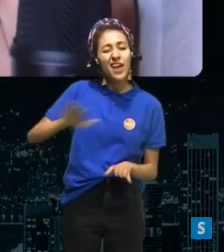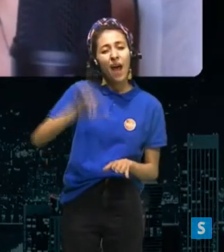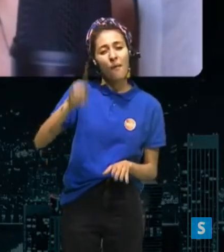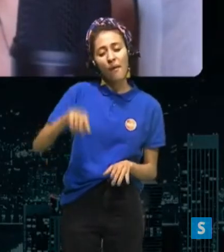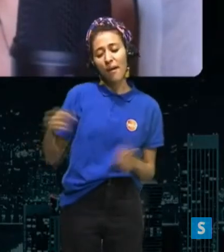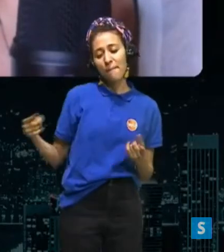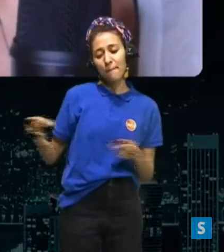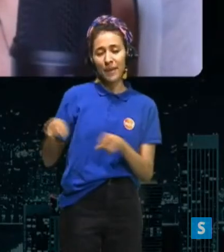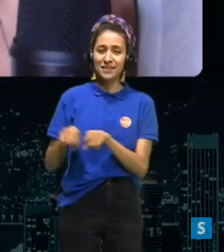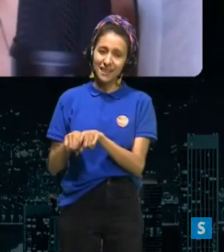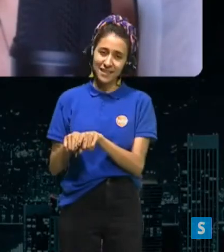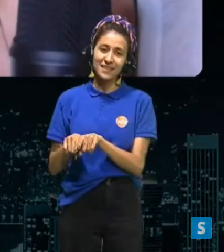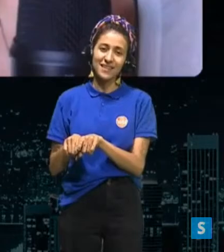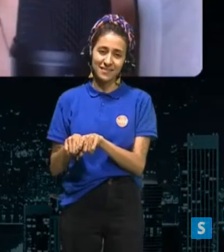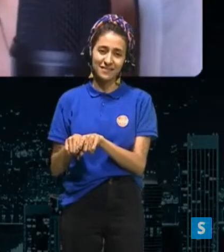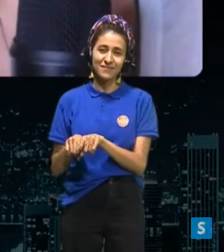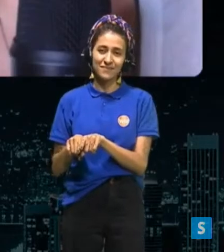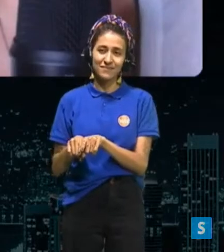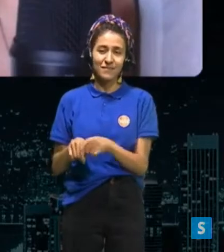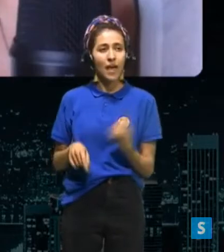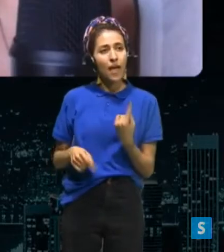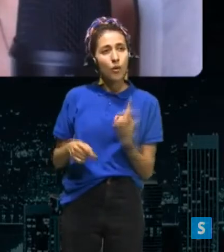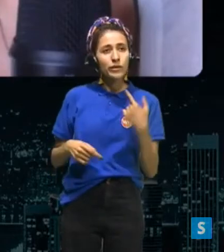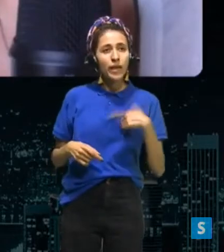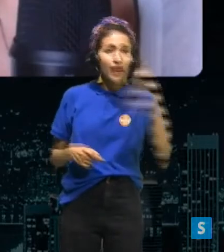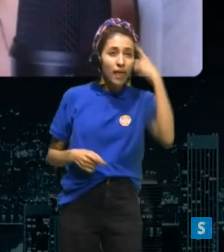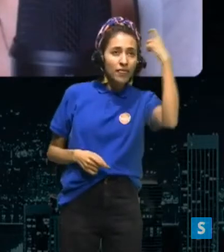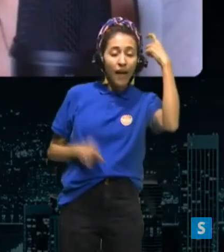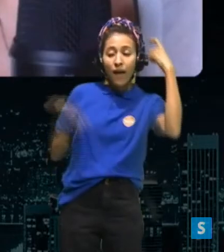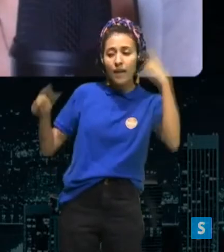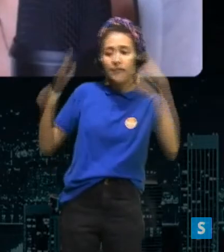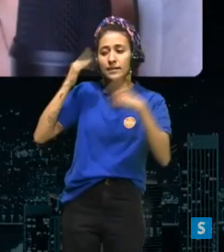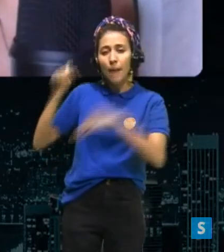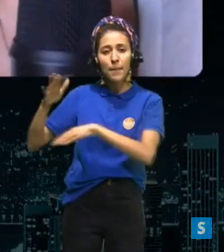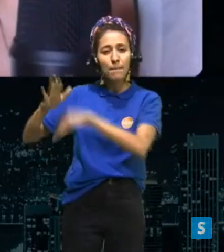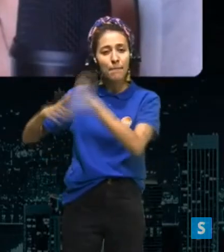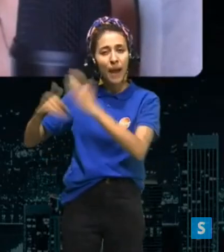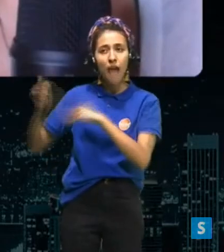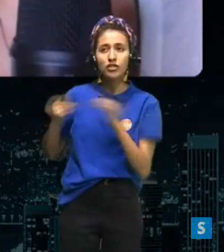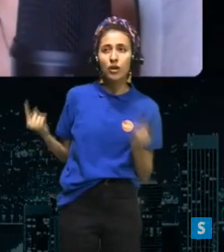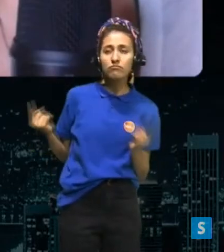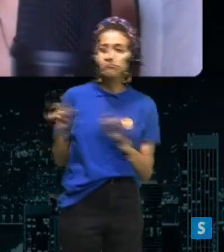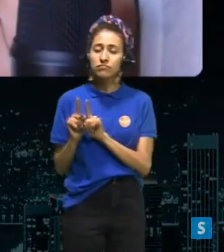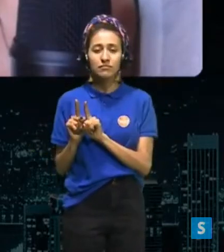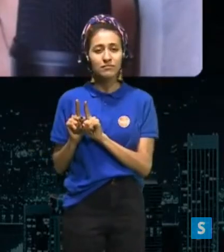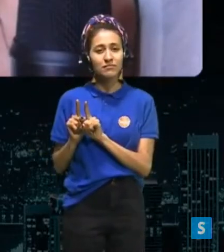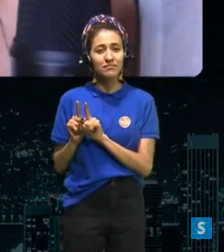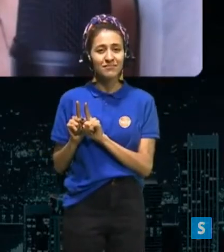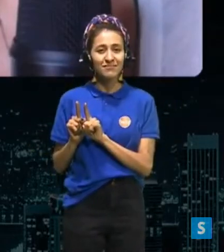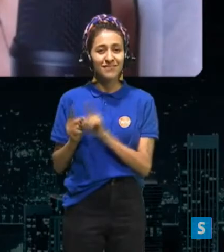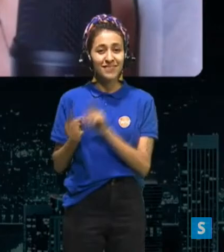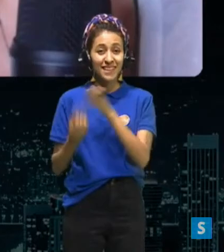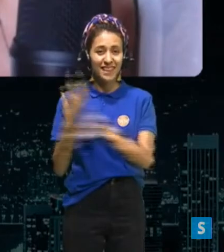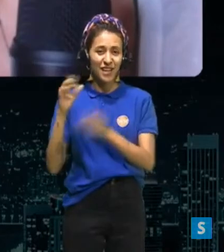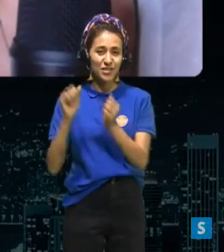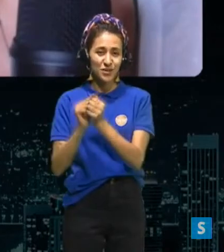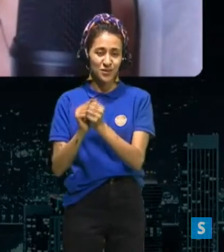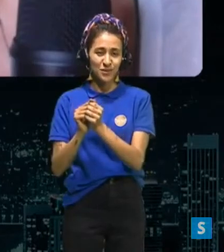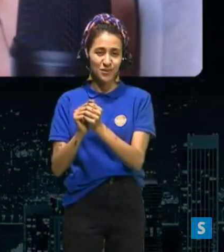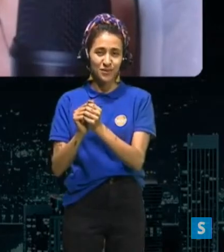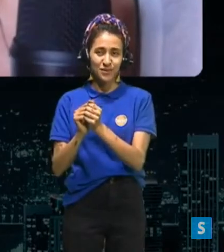uma uma um outro parceiro que soma uma execução EA capacidade de se conhecer